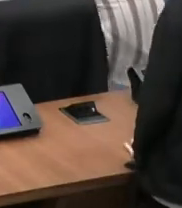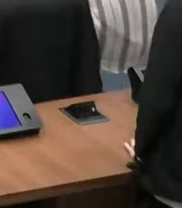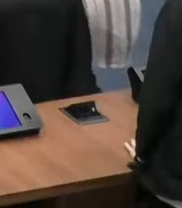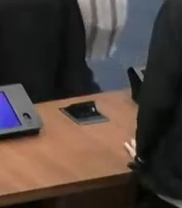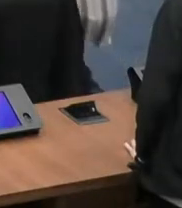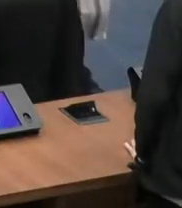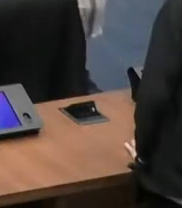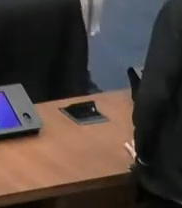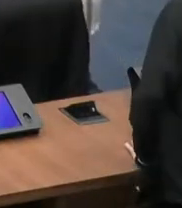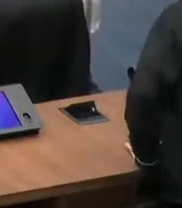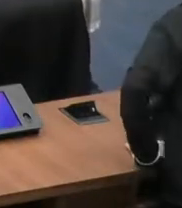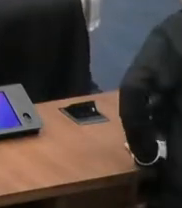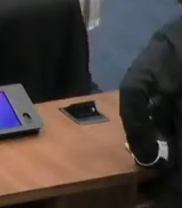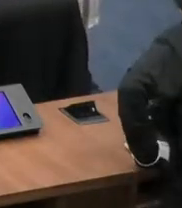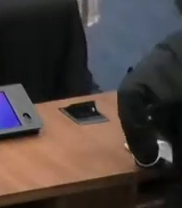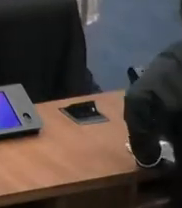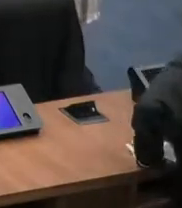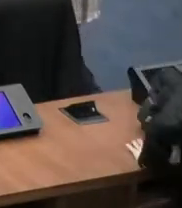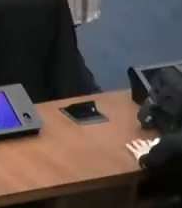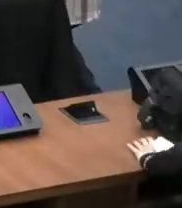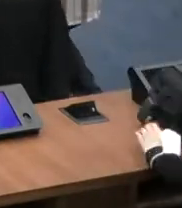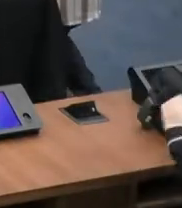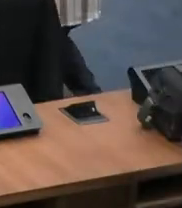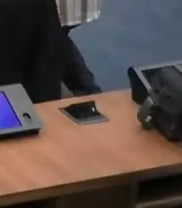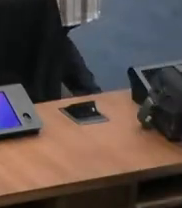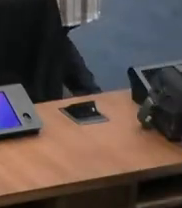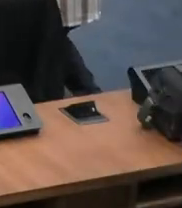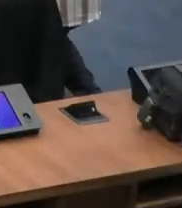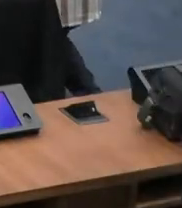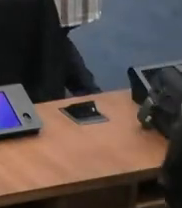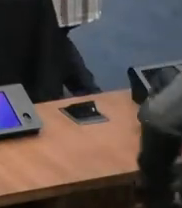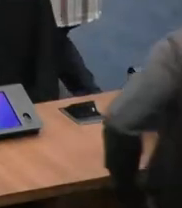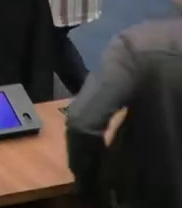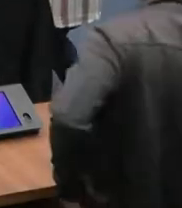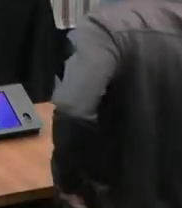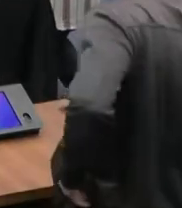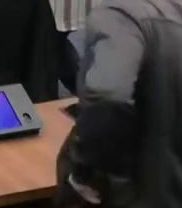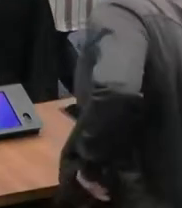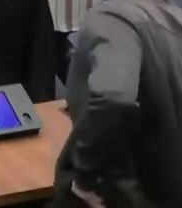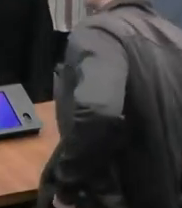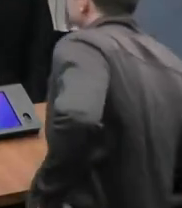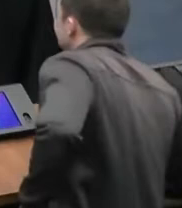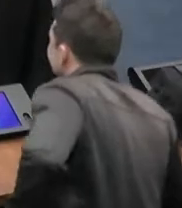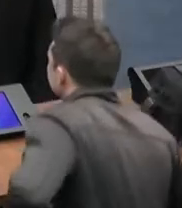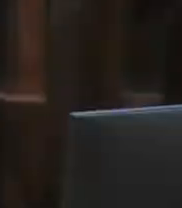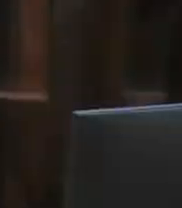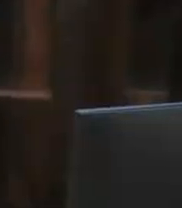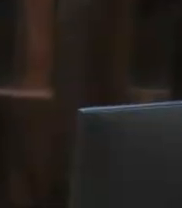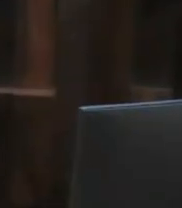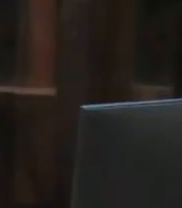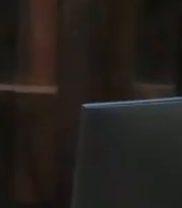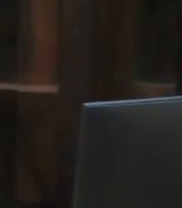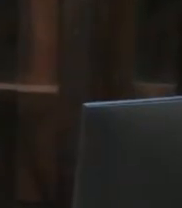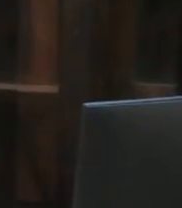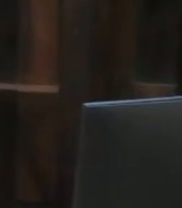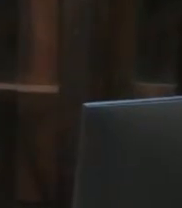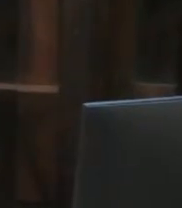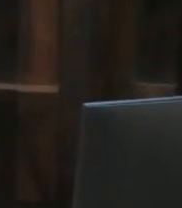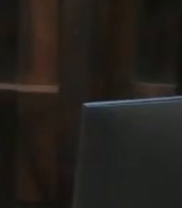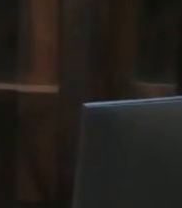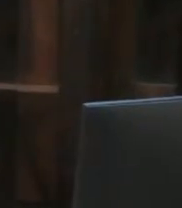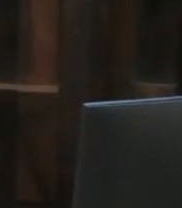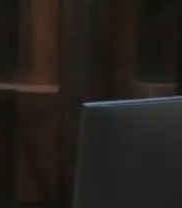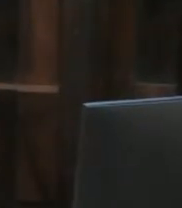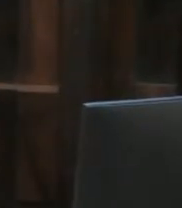Leco Lisboa e convido a senhora Ana Cristina mãe de Paulinho a fazer